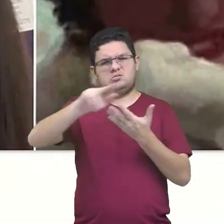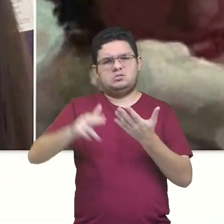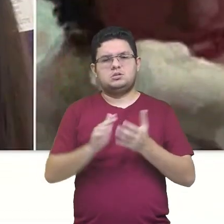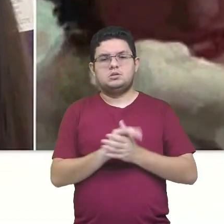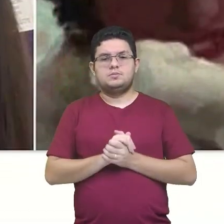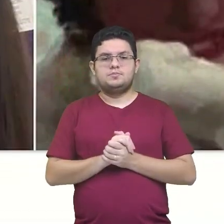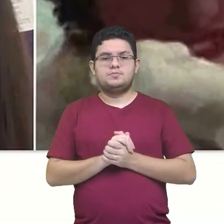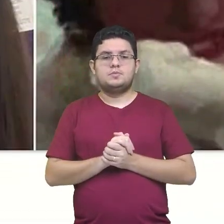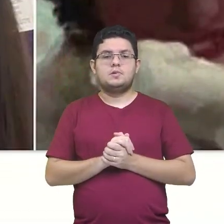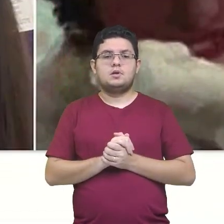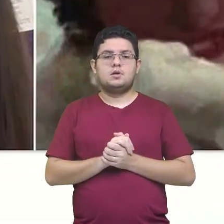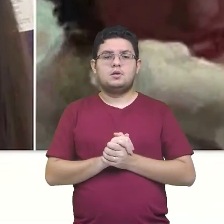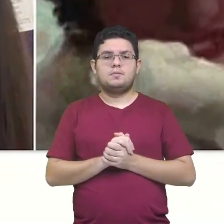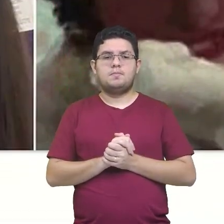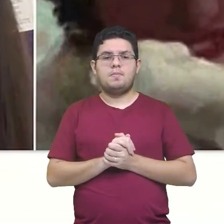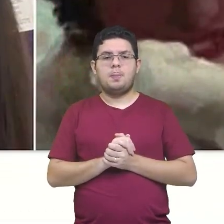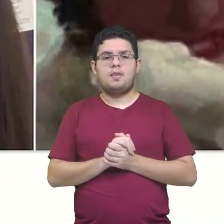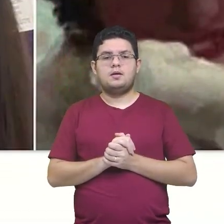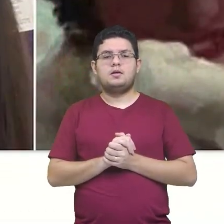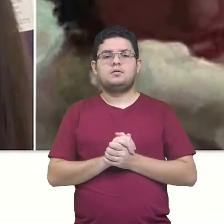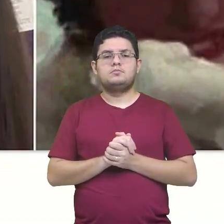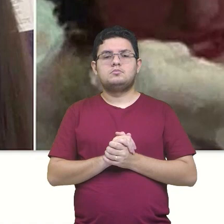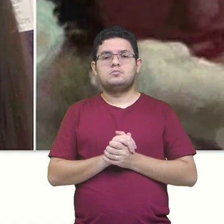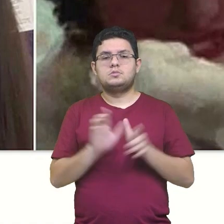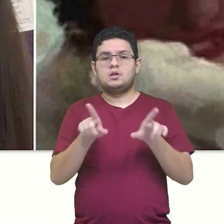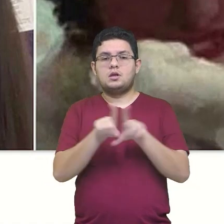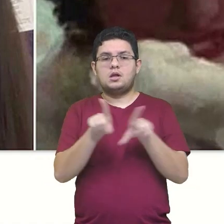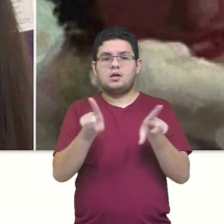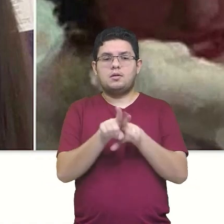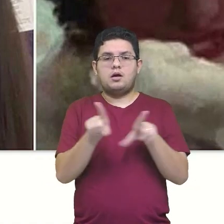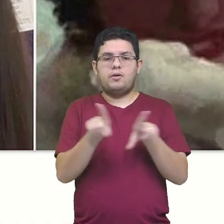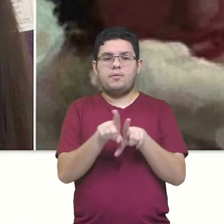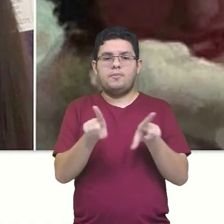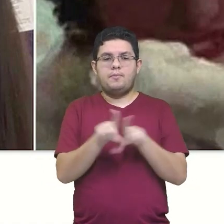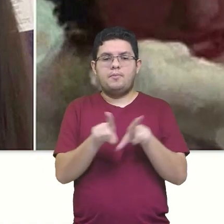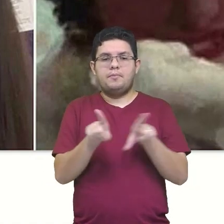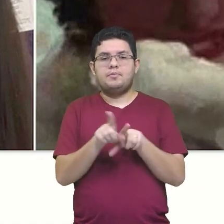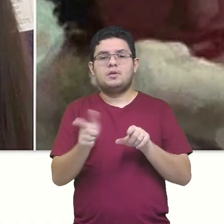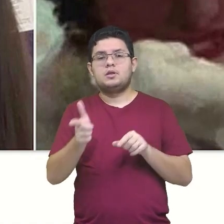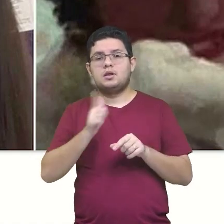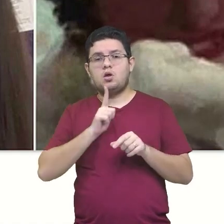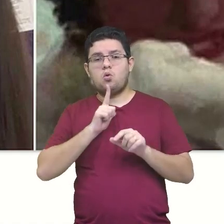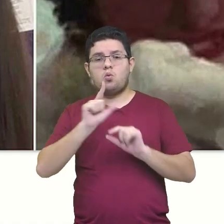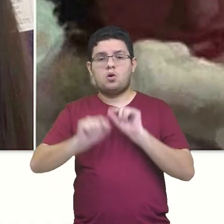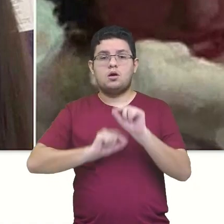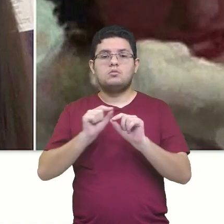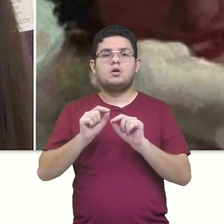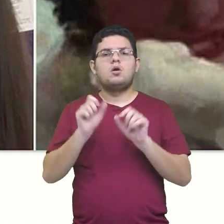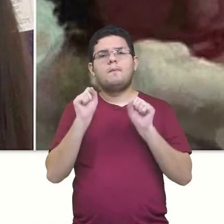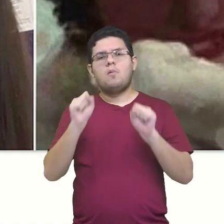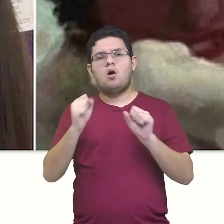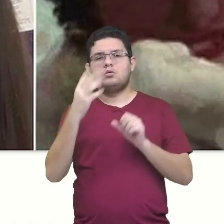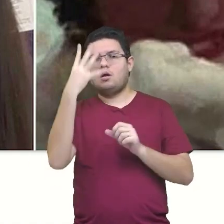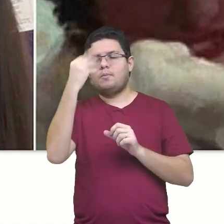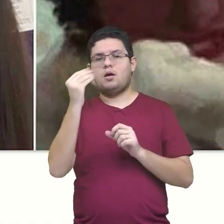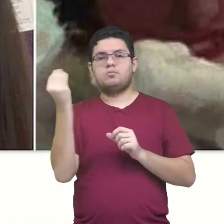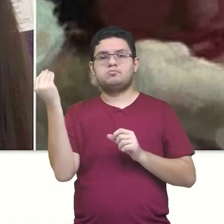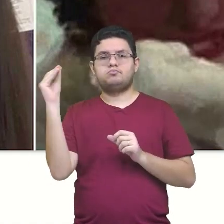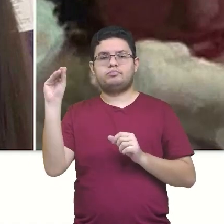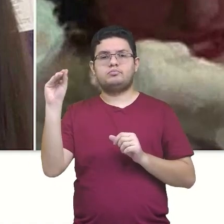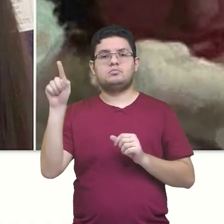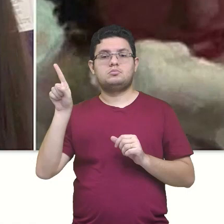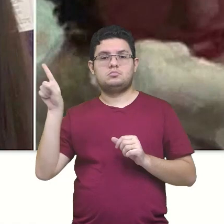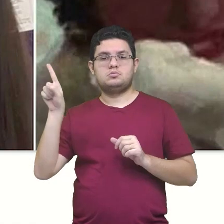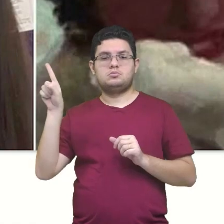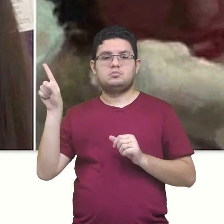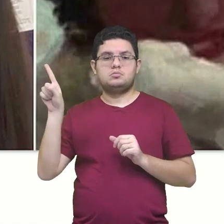se localizar. Existe também, né, aqui nesse campo você pode colocar uma foto sua e ele vai fazer ali, né, com